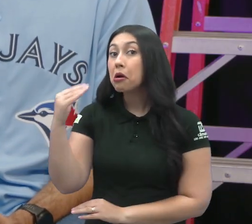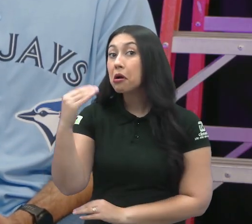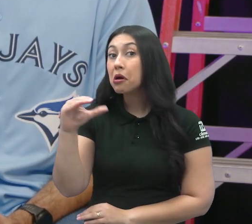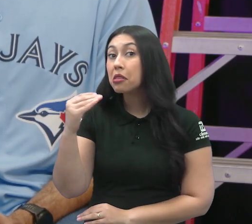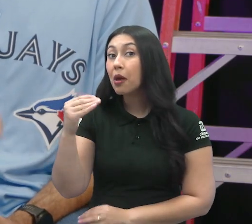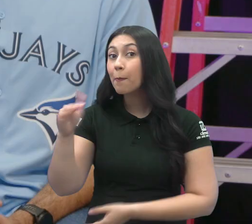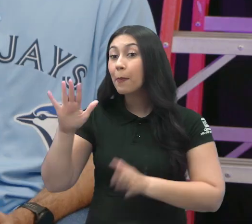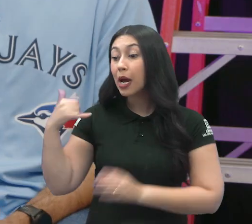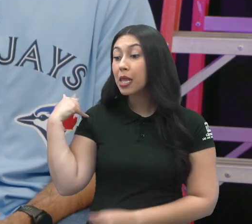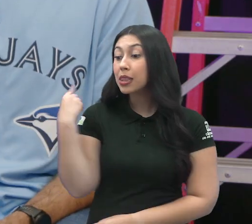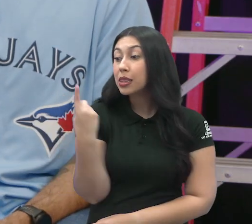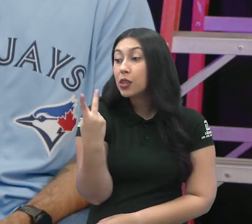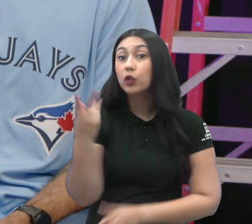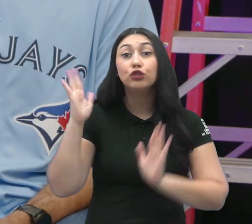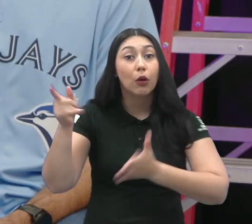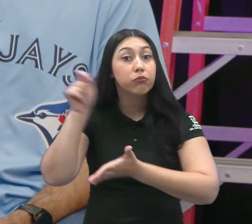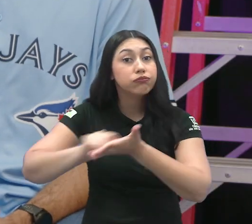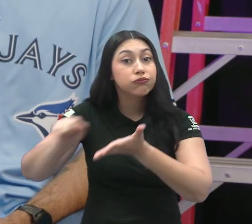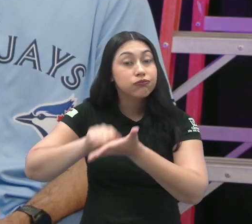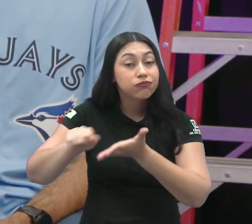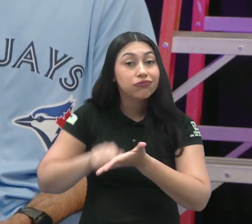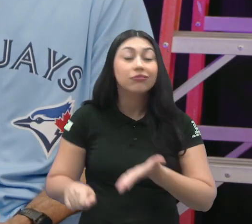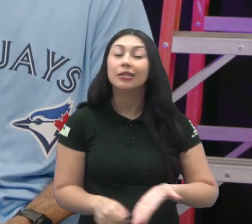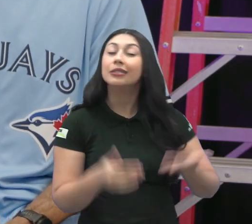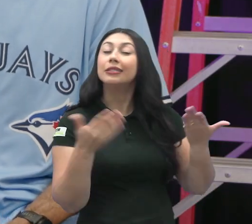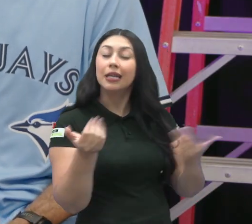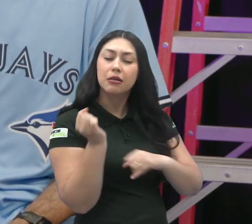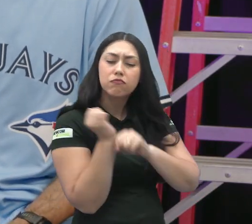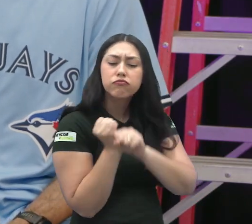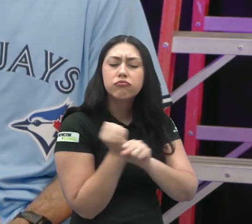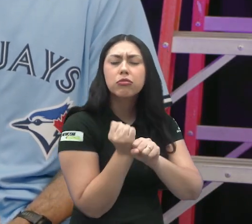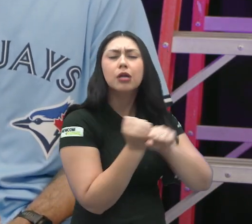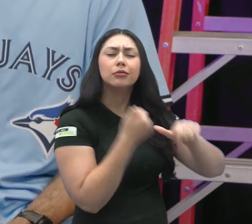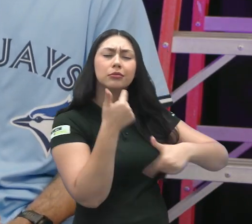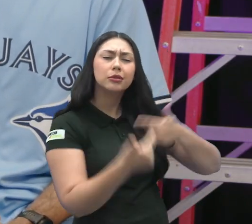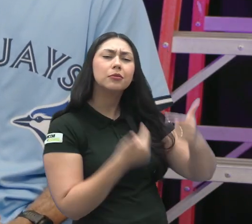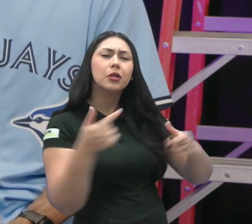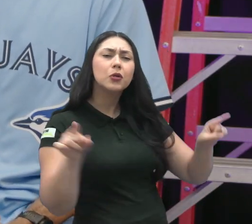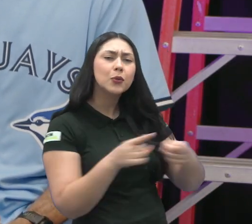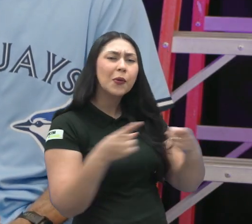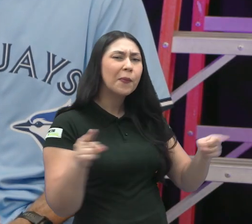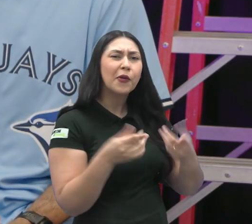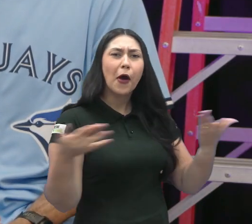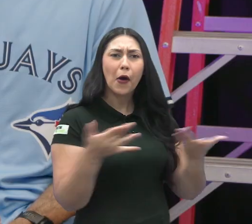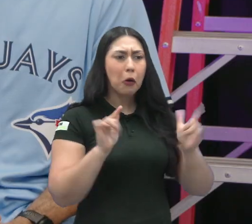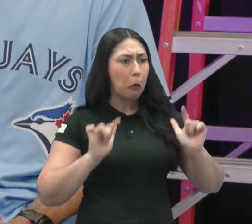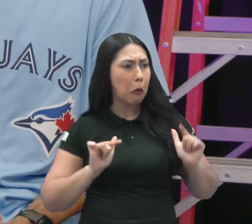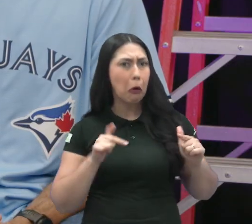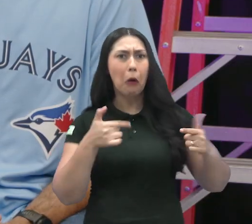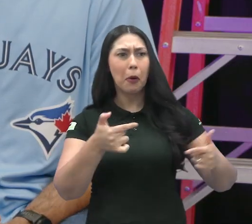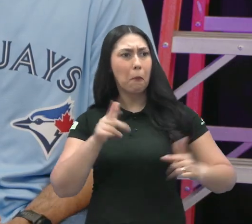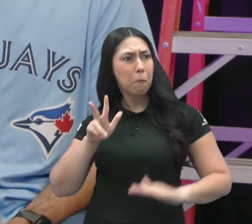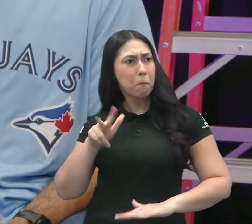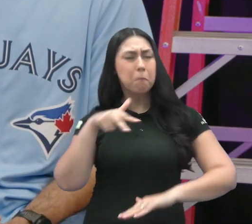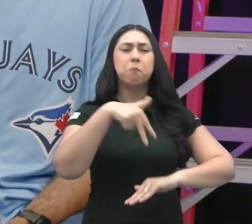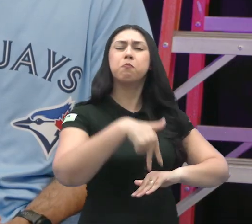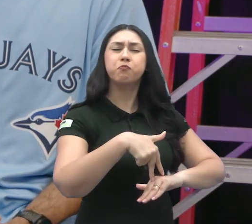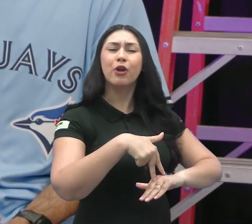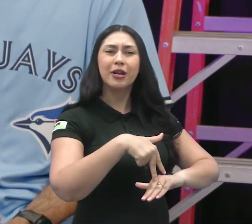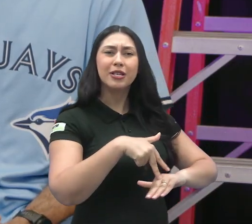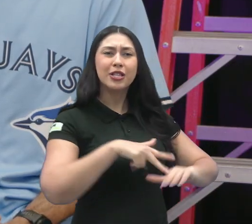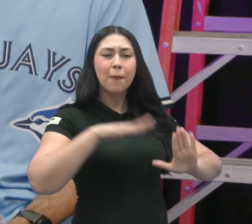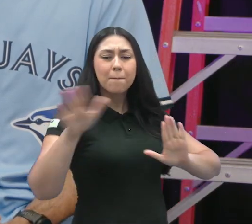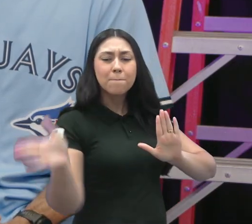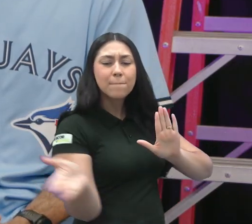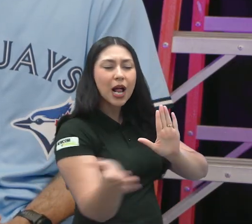compõe desde os 12 anos de idade. Pois é, Brunão, e depois de muitos anos trabalhando com música, ela decidiu assumir o protagonismo desse repertório e reuniu tudo em um